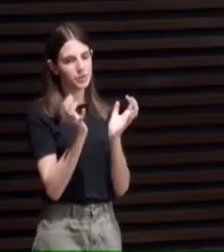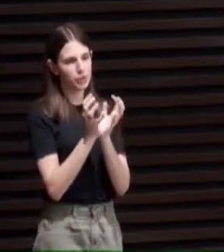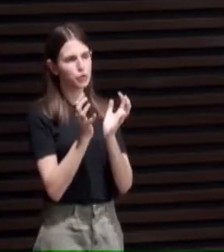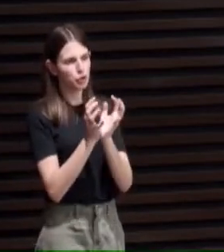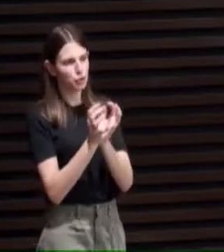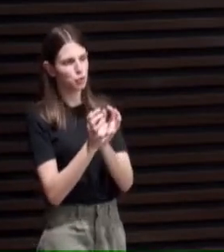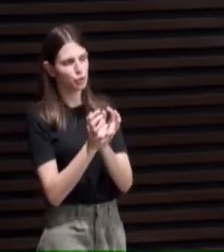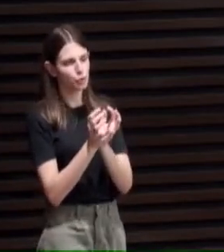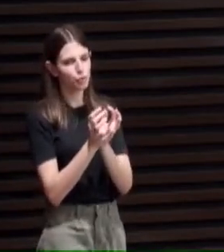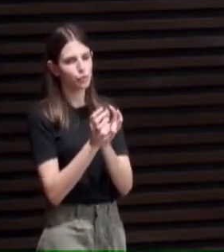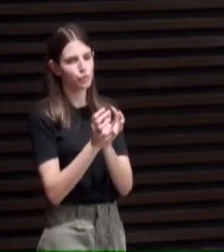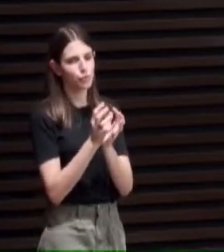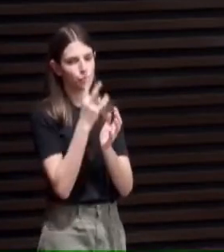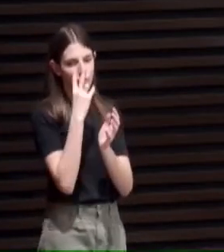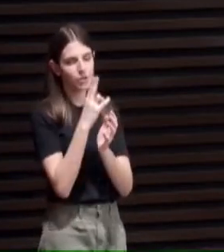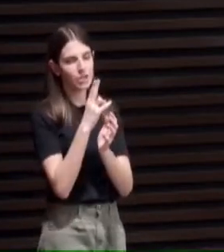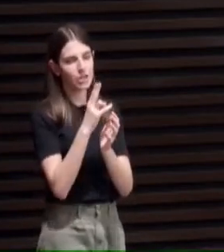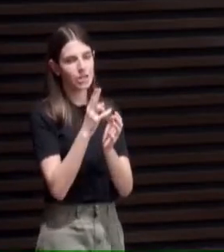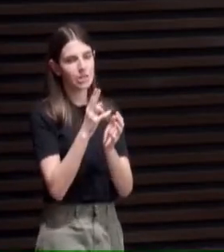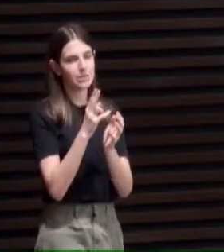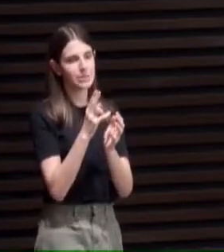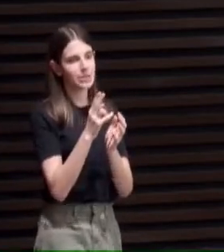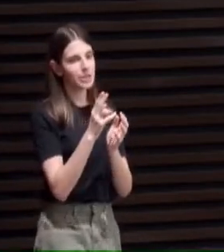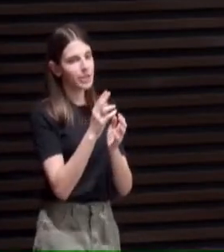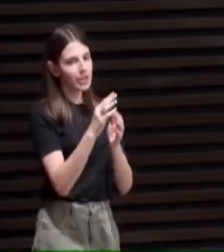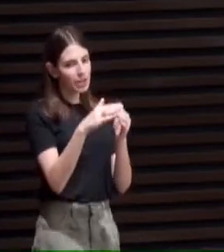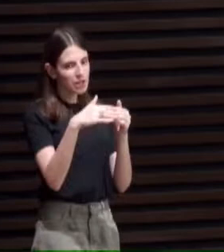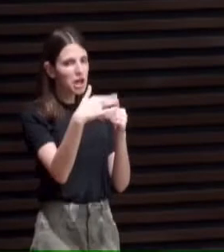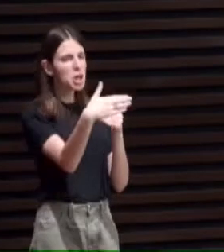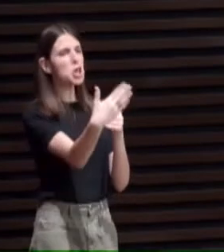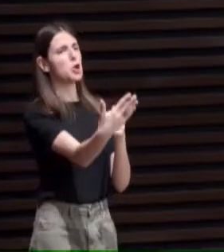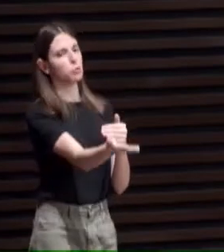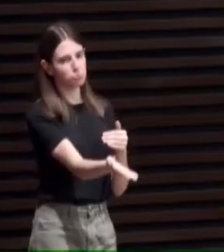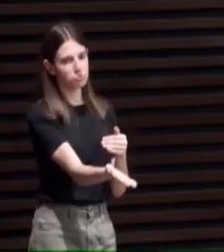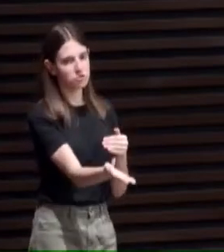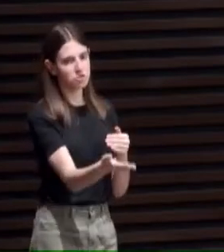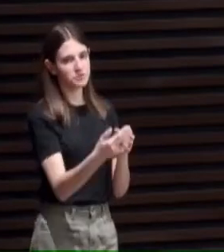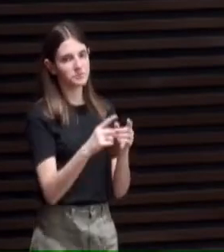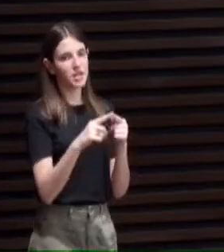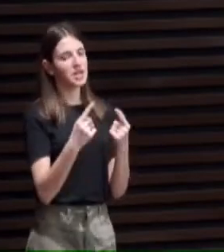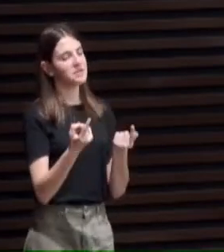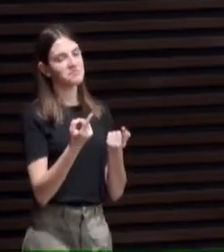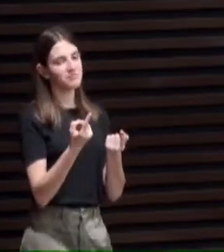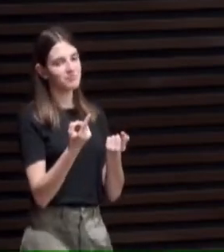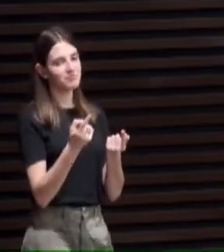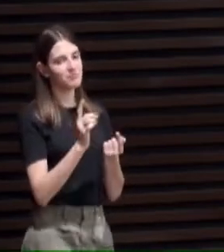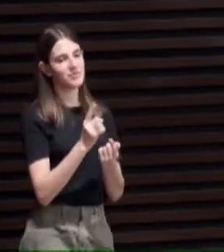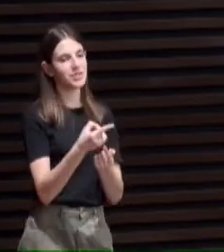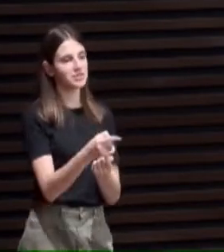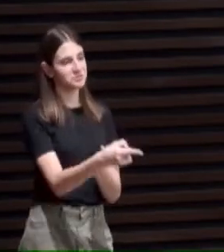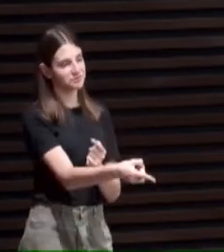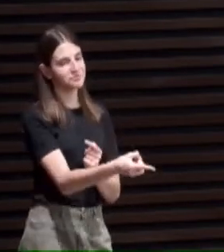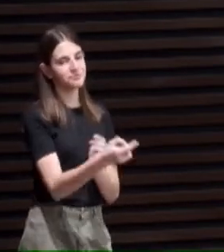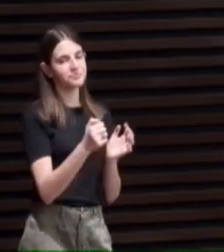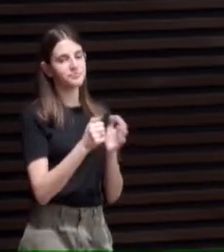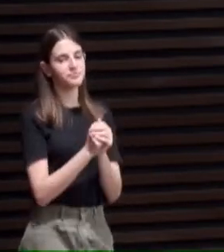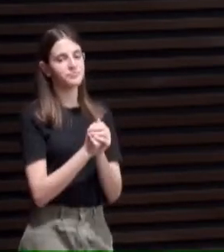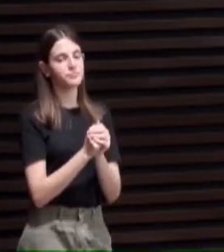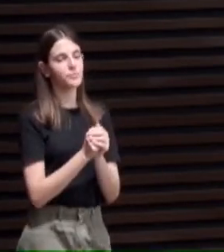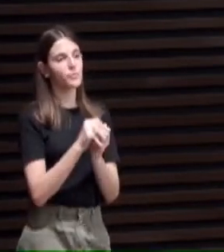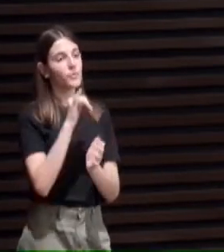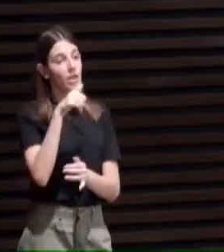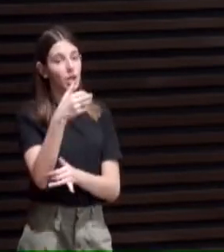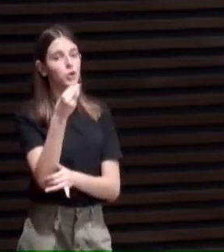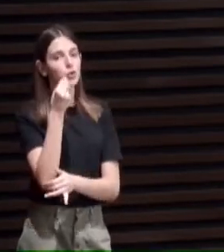ser hegemônica, está longe de ser a maioria. E está longe de ter o testemunho também da grande tradição. Judas, ele sempre foi e sempre